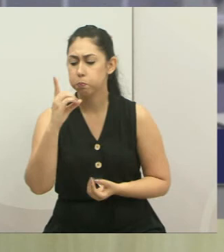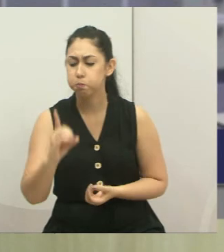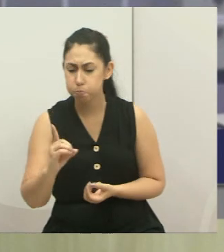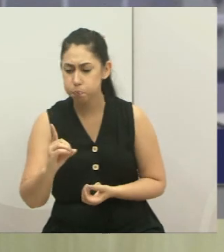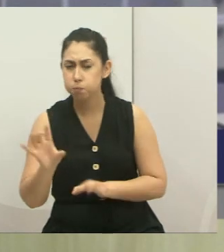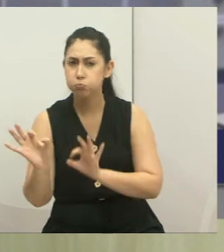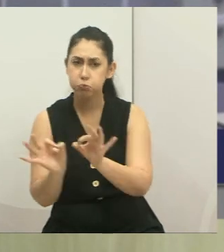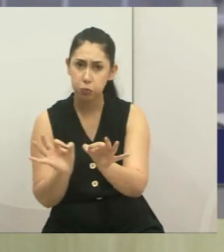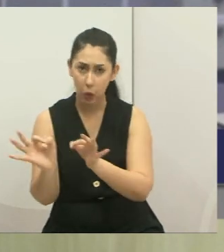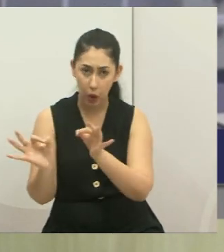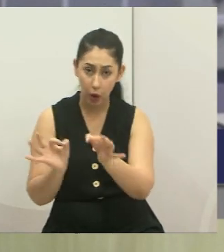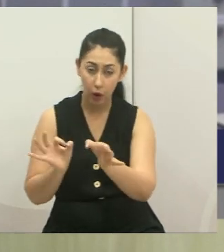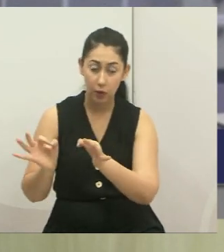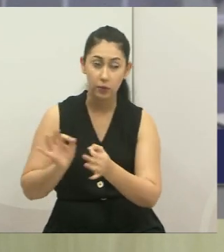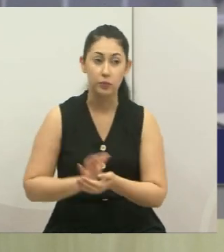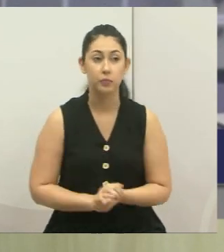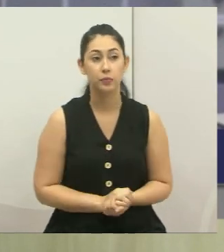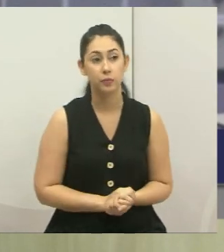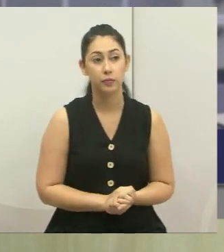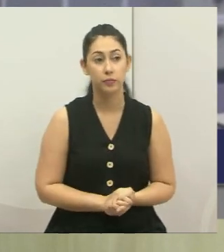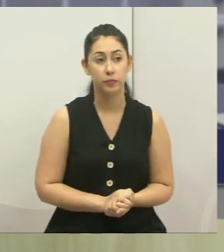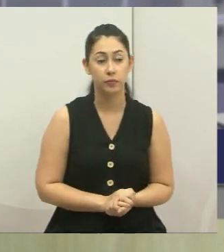situação que